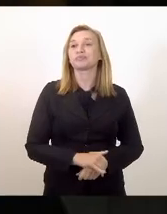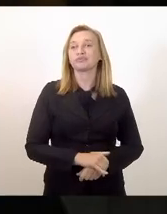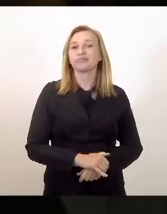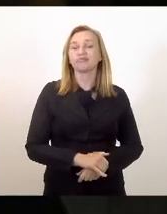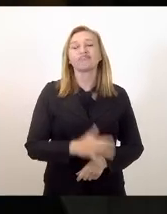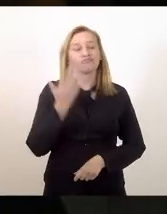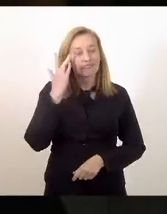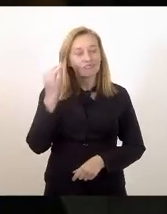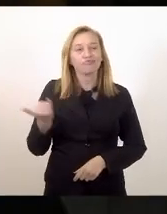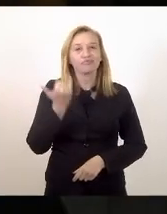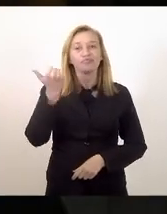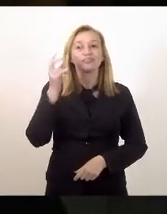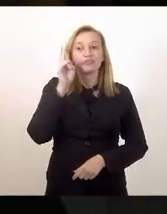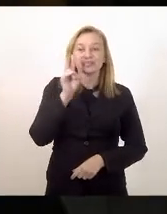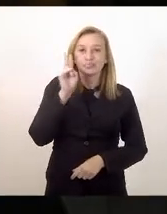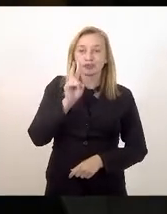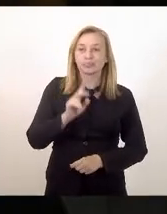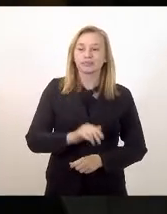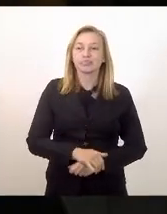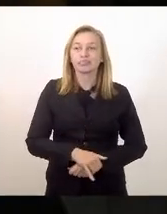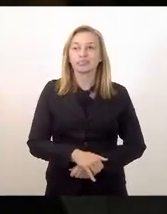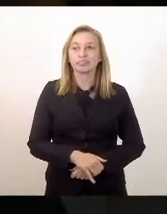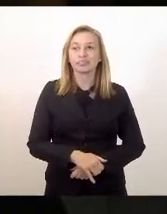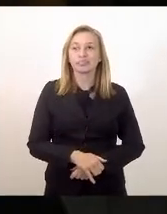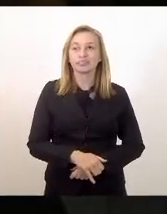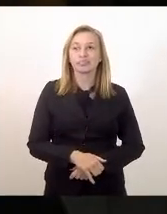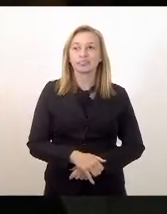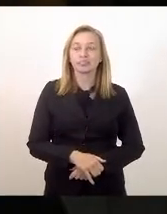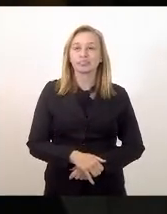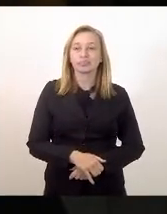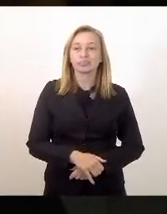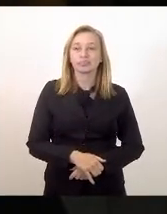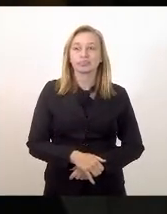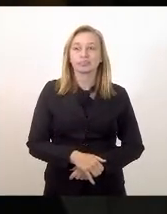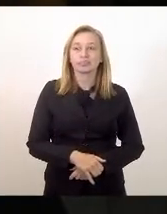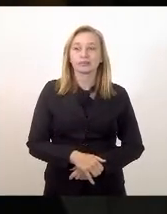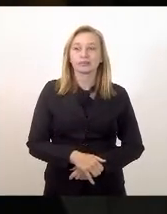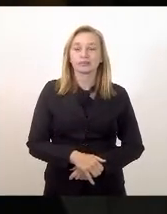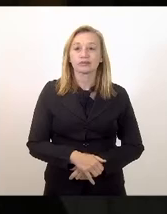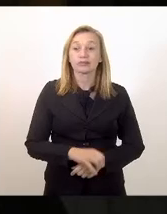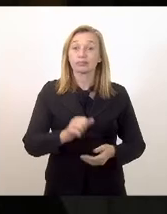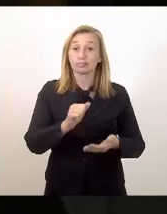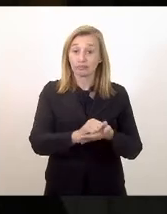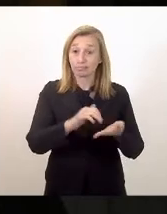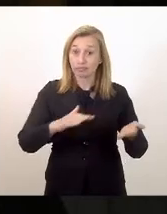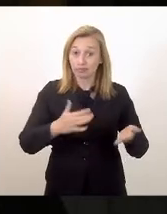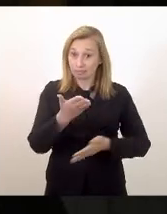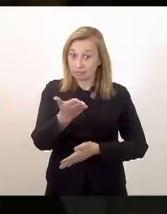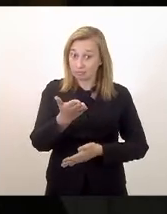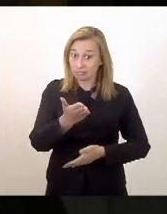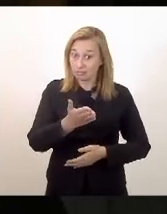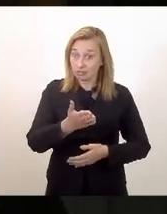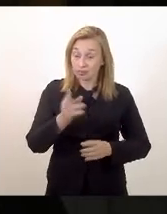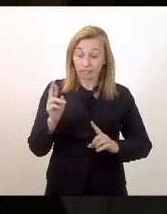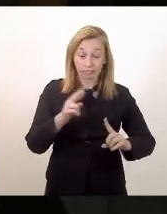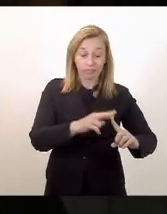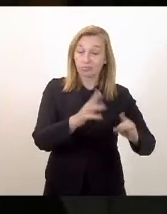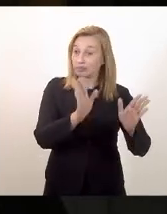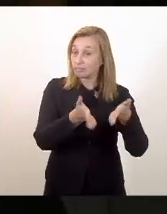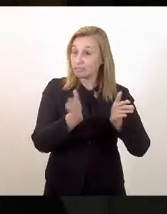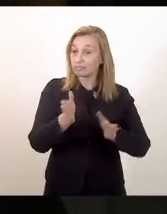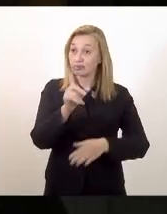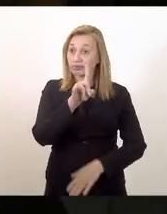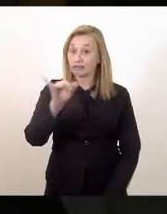acho importante lembrar que essa atividade colocou em evidência hoje, dia